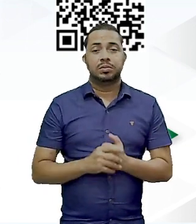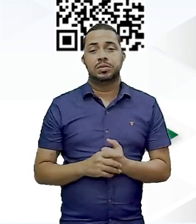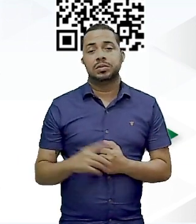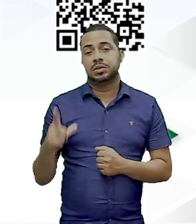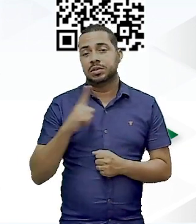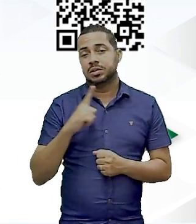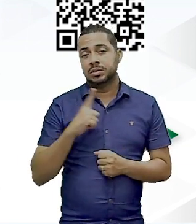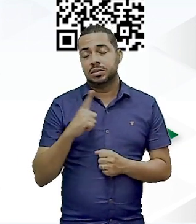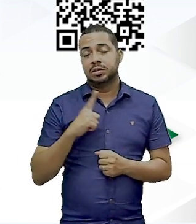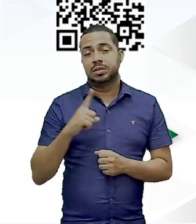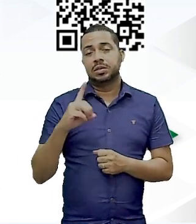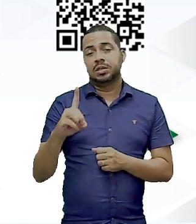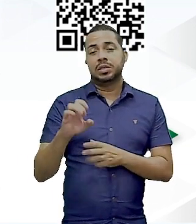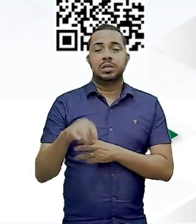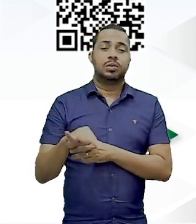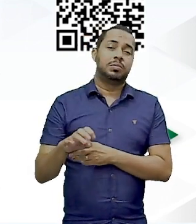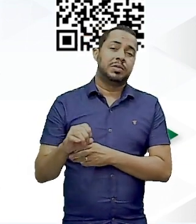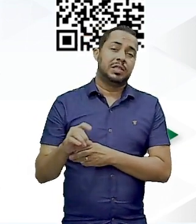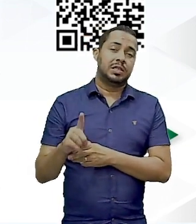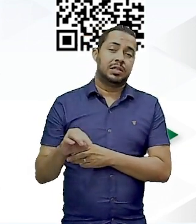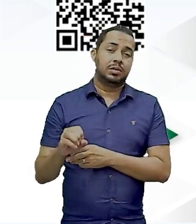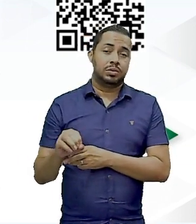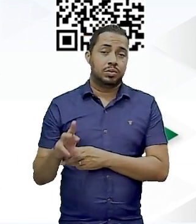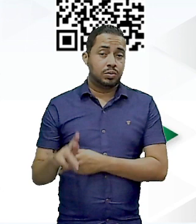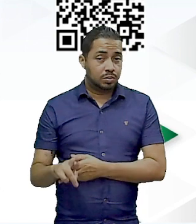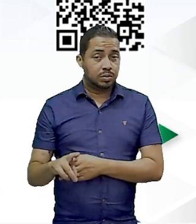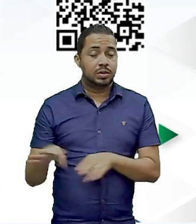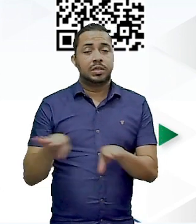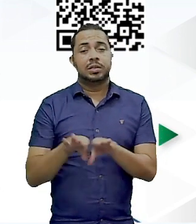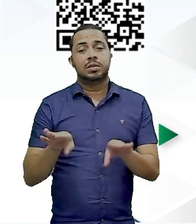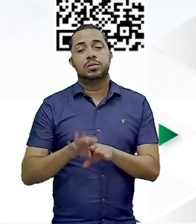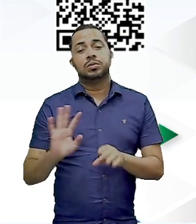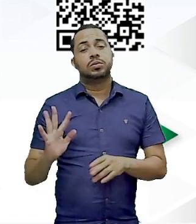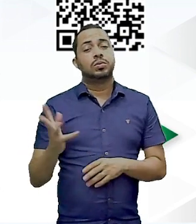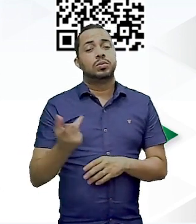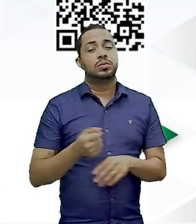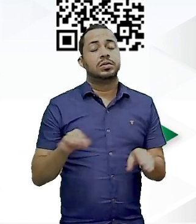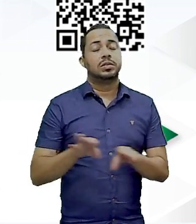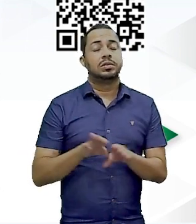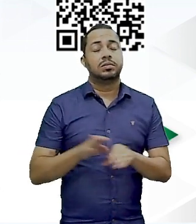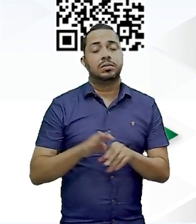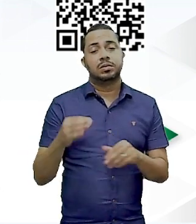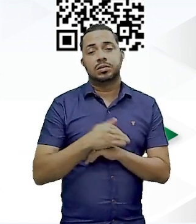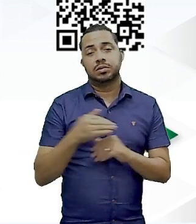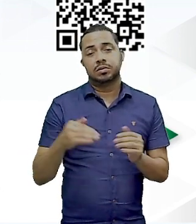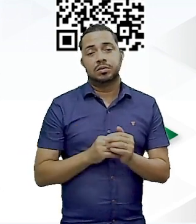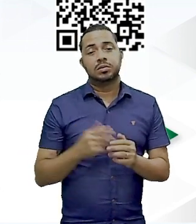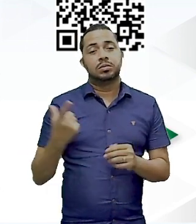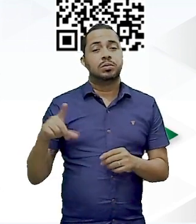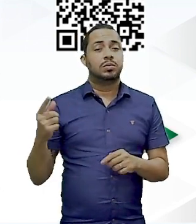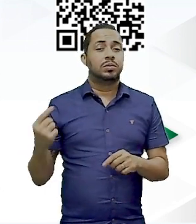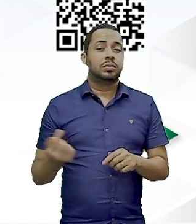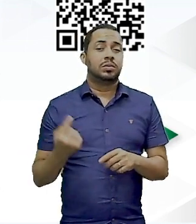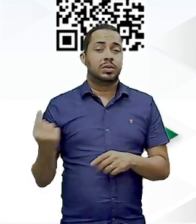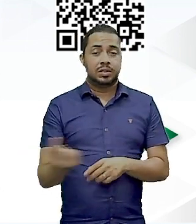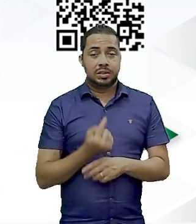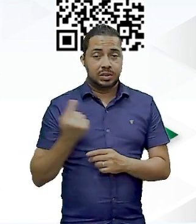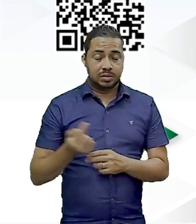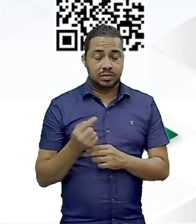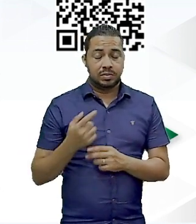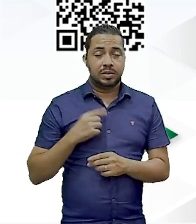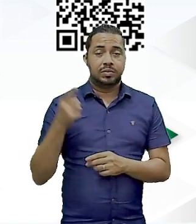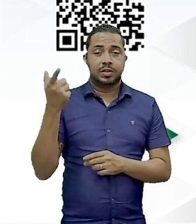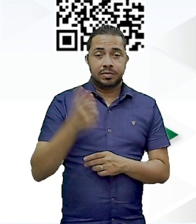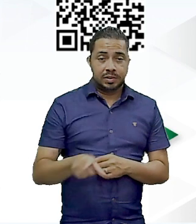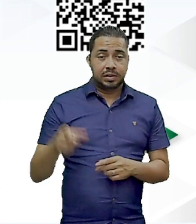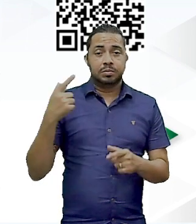eu tenho denominadores iguais, ou seja, o todo é igual ao todo do outro círculo. Eu vou repetir o